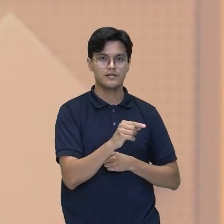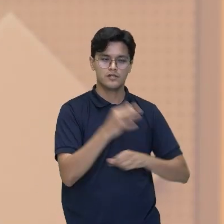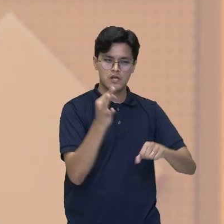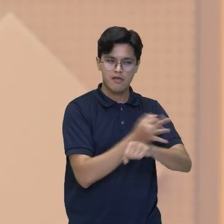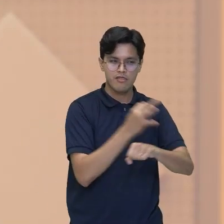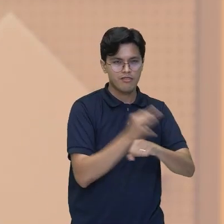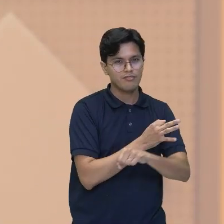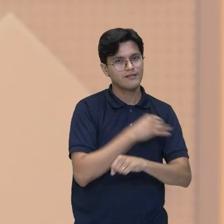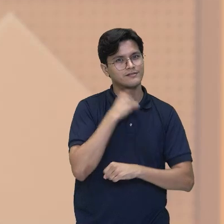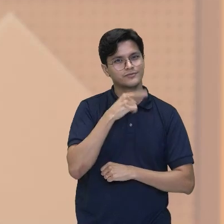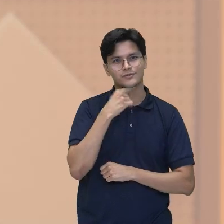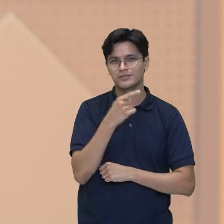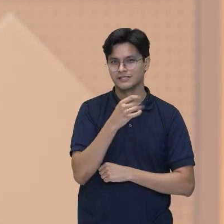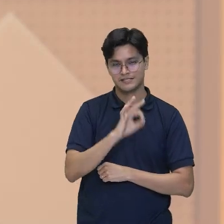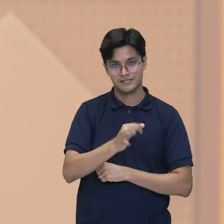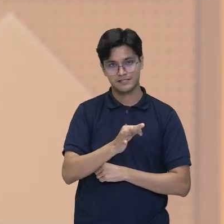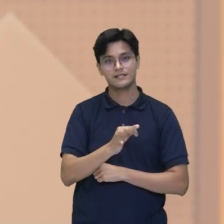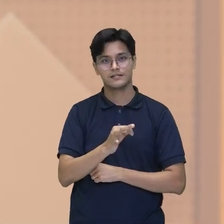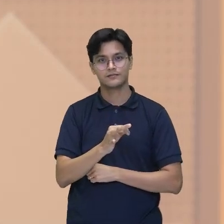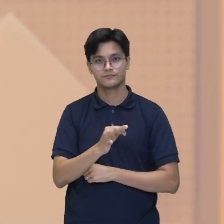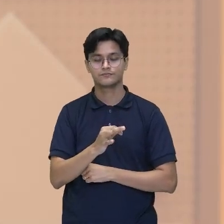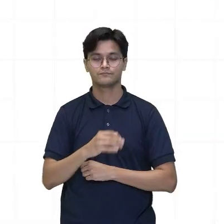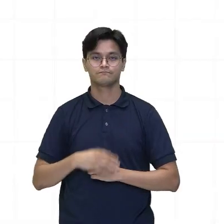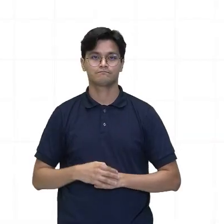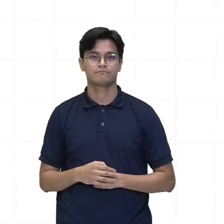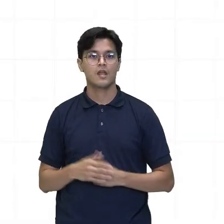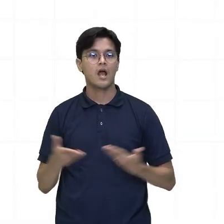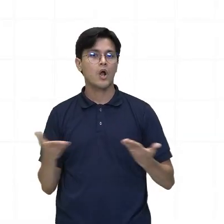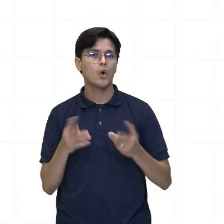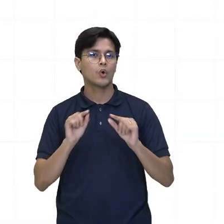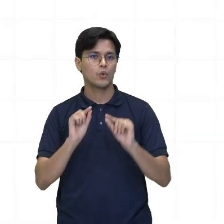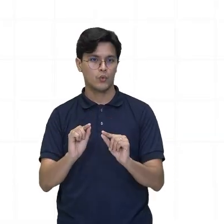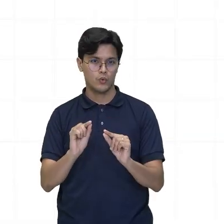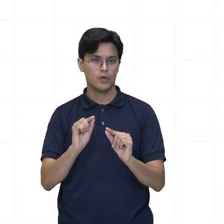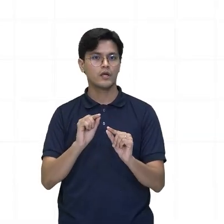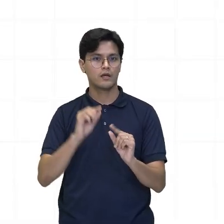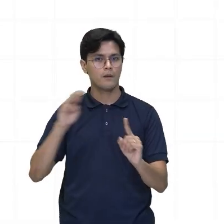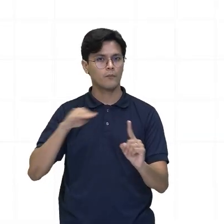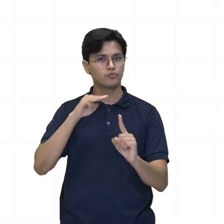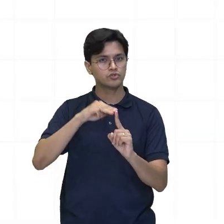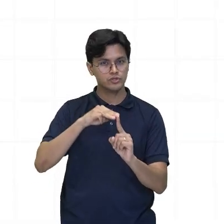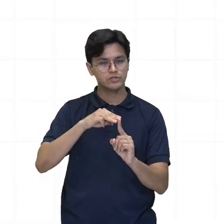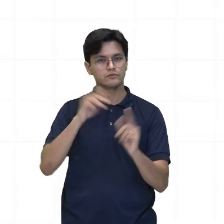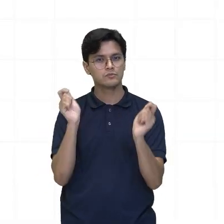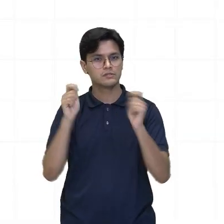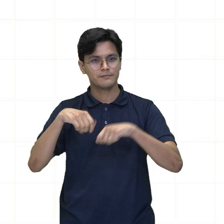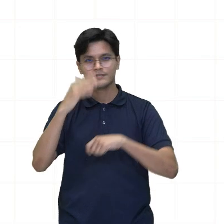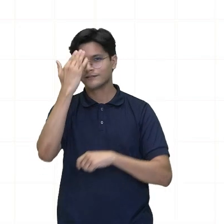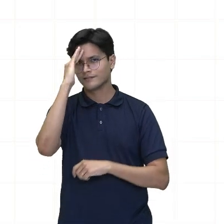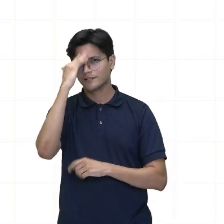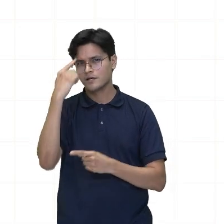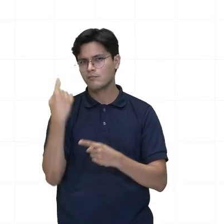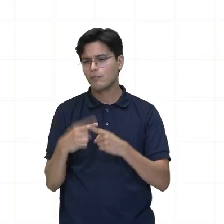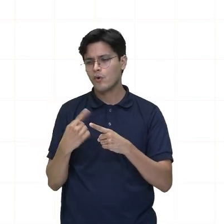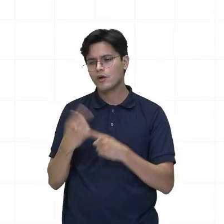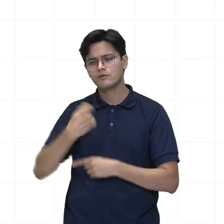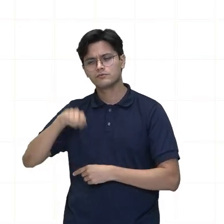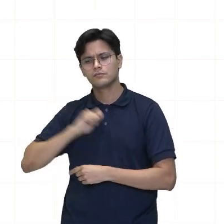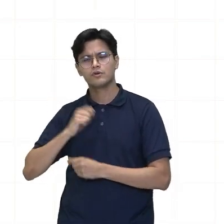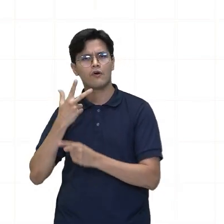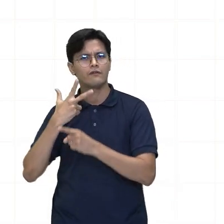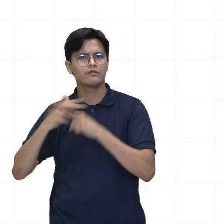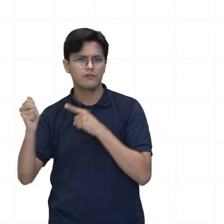colonização. Agora acompanhem comigo. Motivos que ajudam a entender a vitória dos espanhóis. Como, por exemplo,